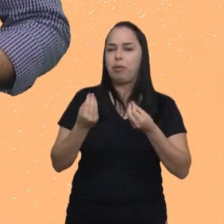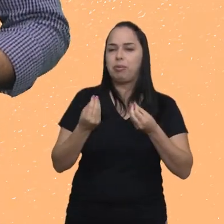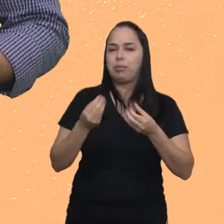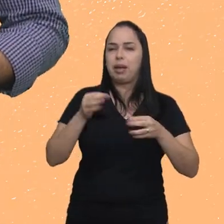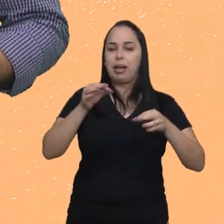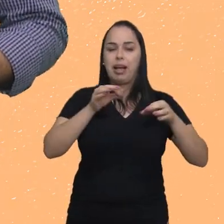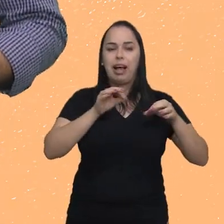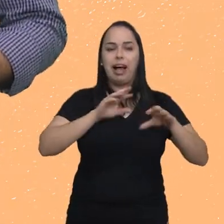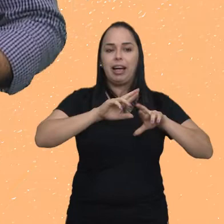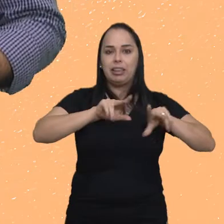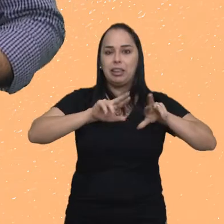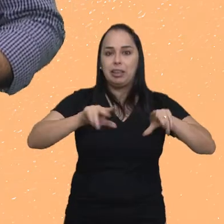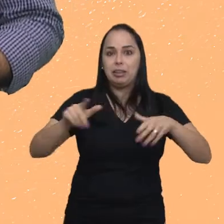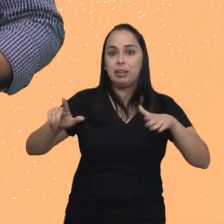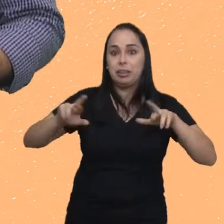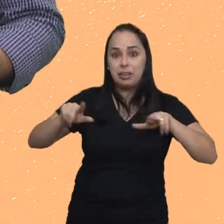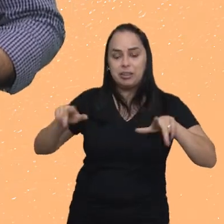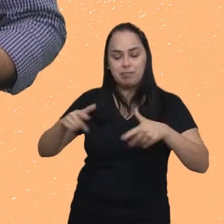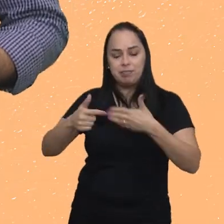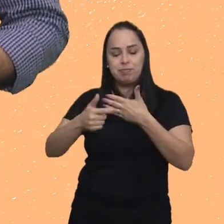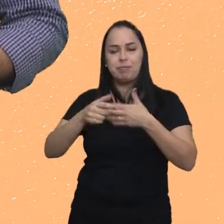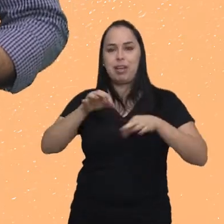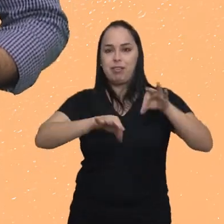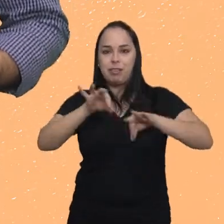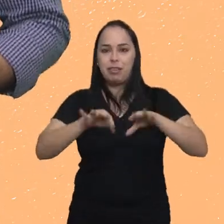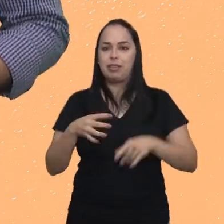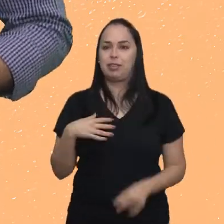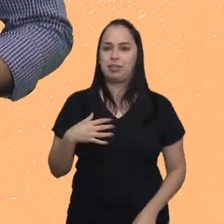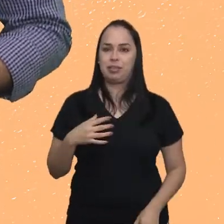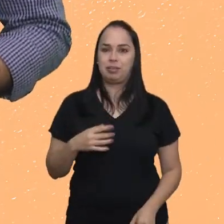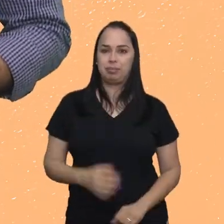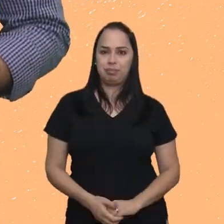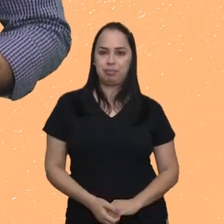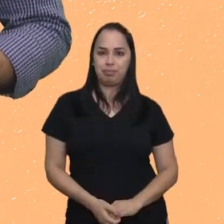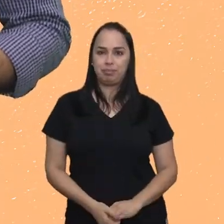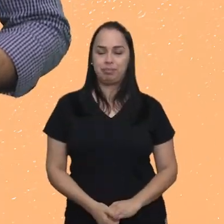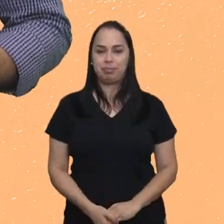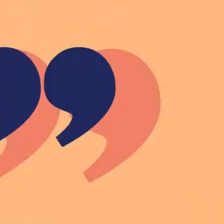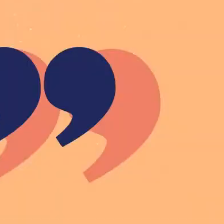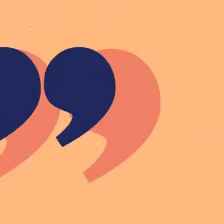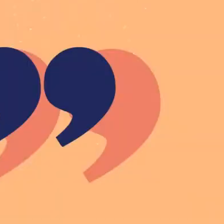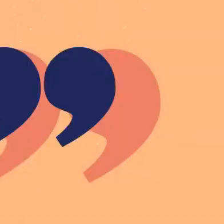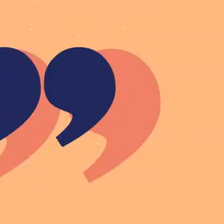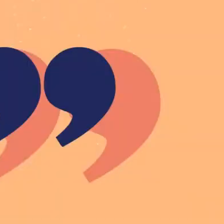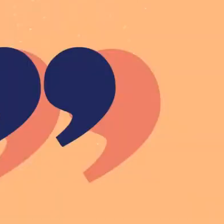realizadas no Museu de Arte Sacra de São José dos Campos. É daqui a pouco, não saia daí!